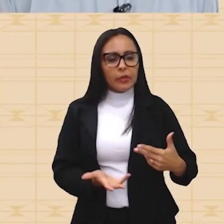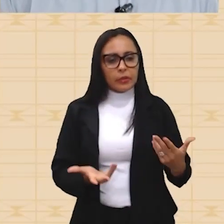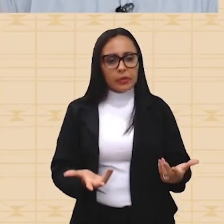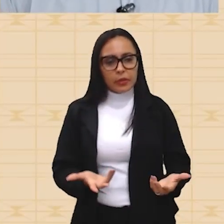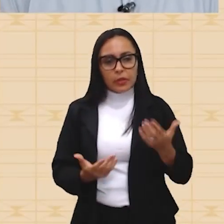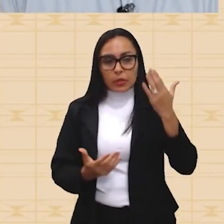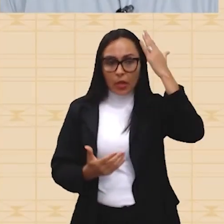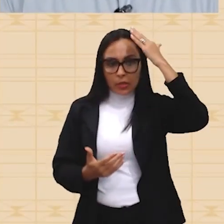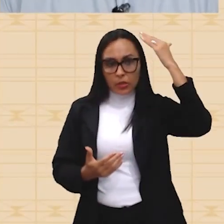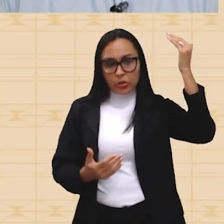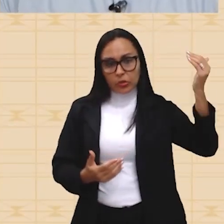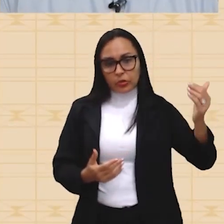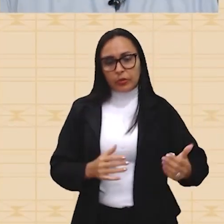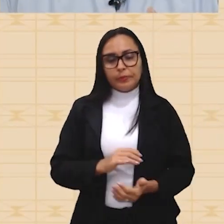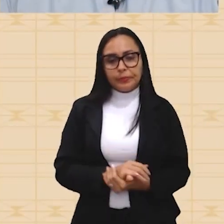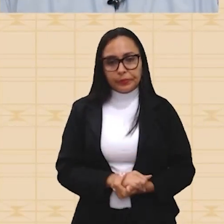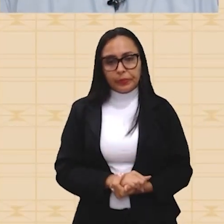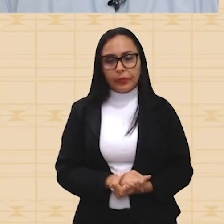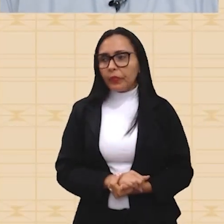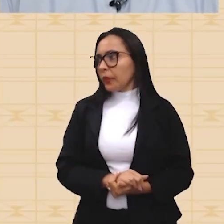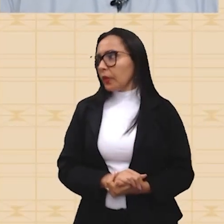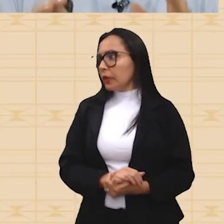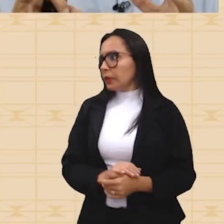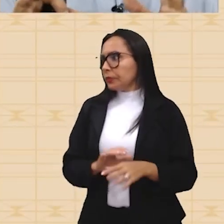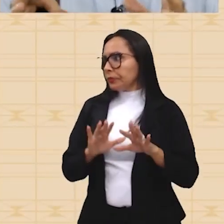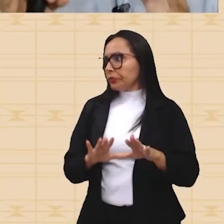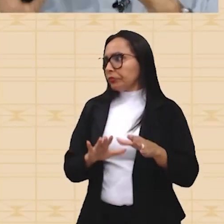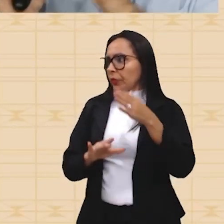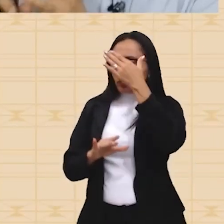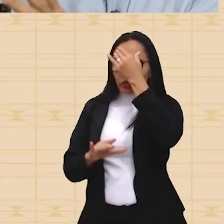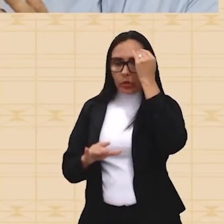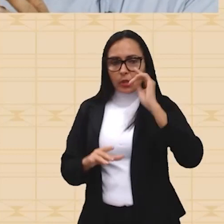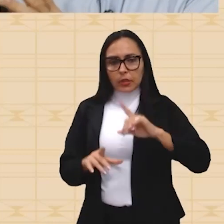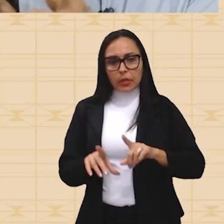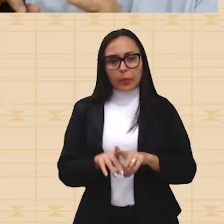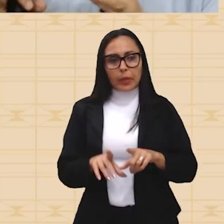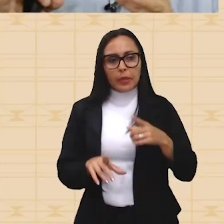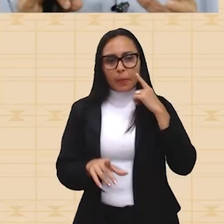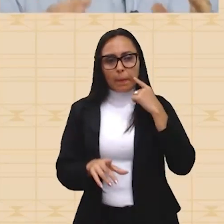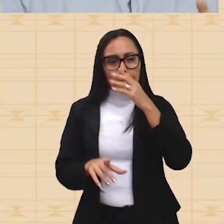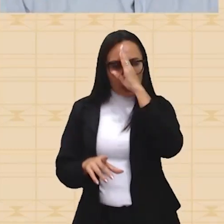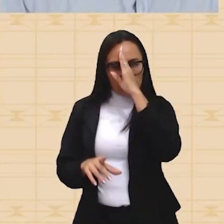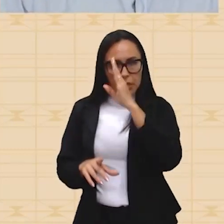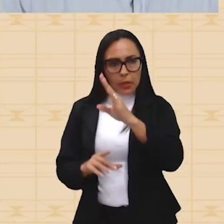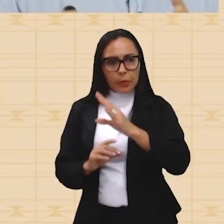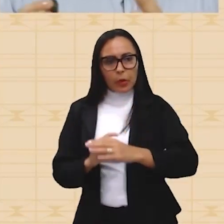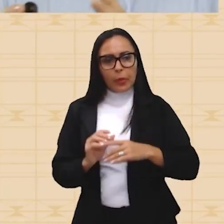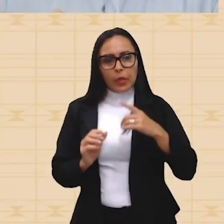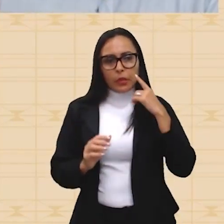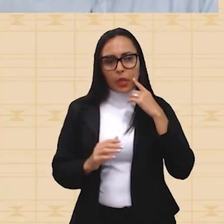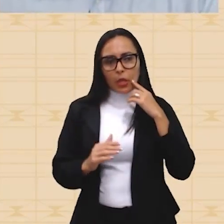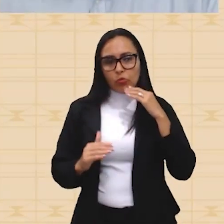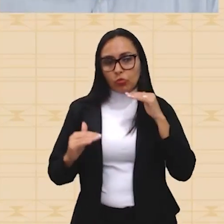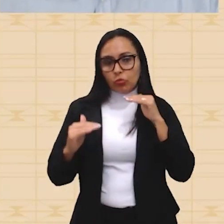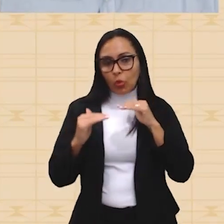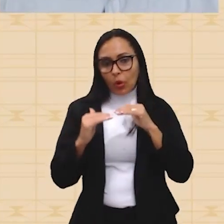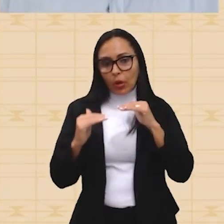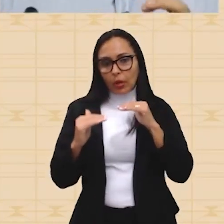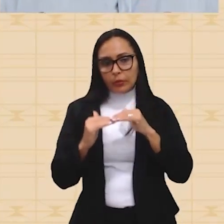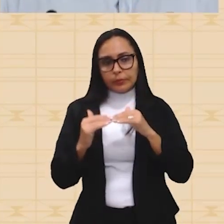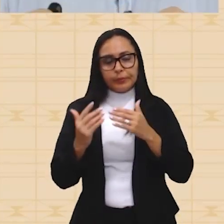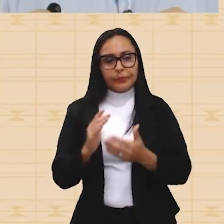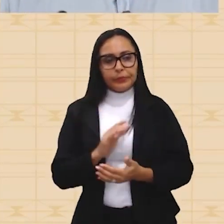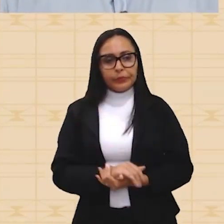artísticas. E não se esqueçam, sobretudo e principalmente, chocantes, agressivas,